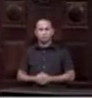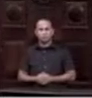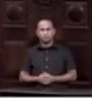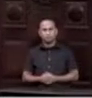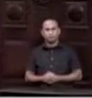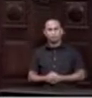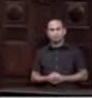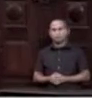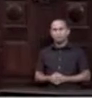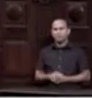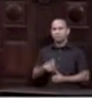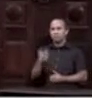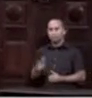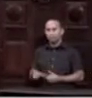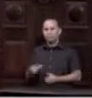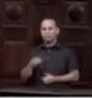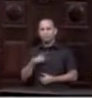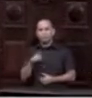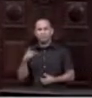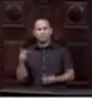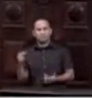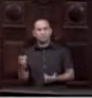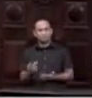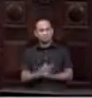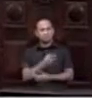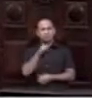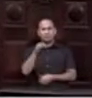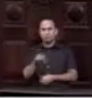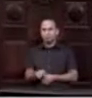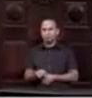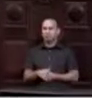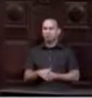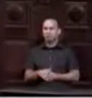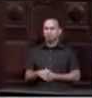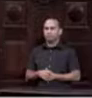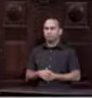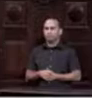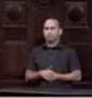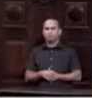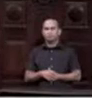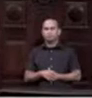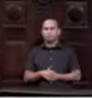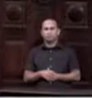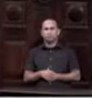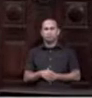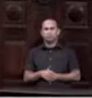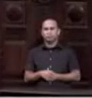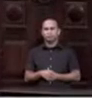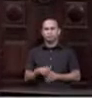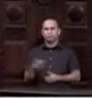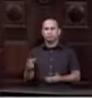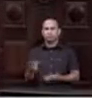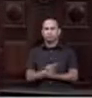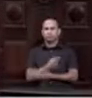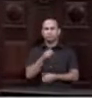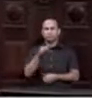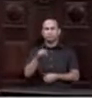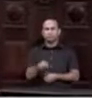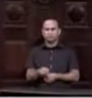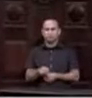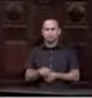Essa situação se repete aqui. As pedaladas aconteceram aqui. As pedaladas aconteceram aqui claramente.